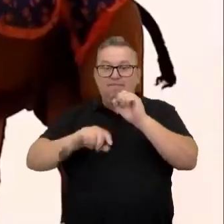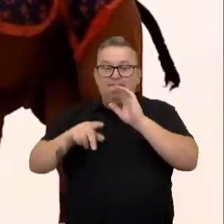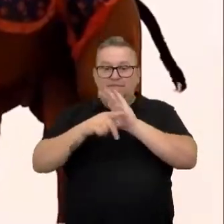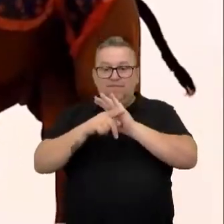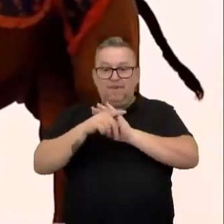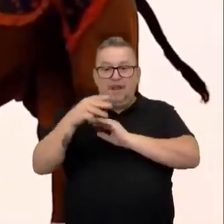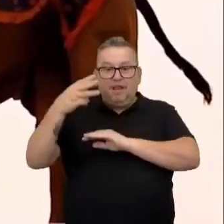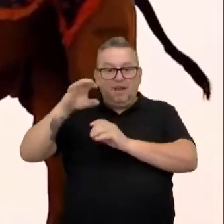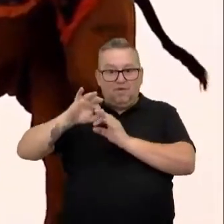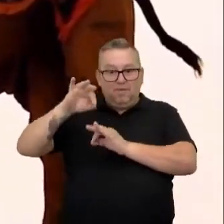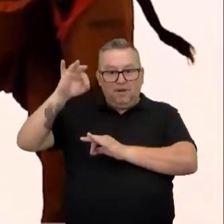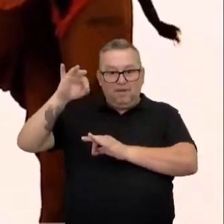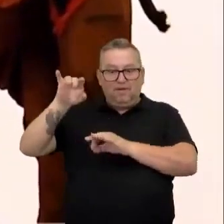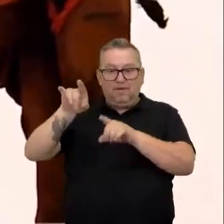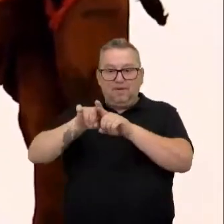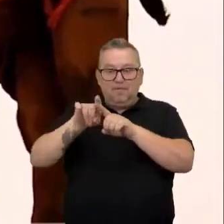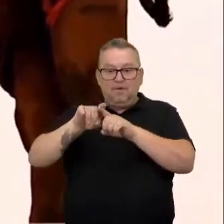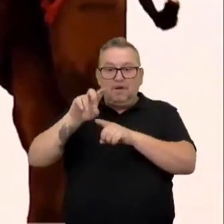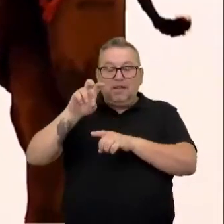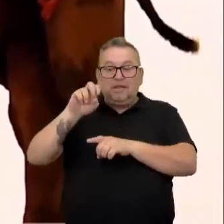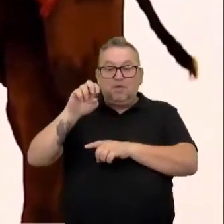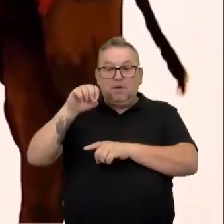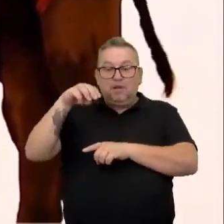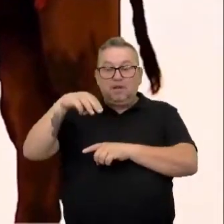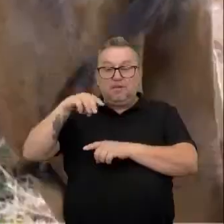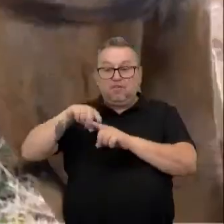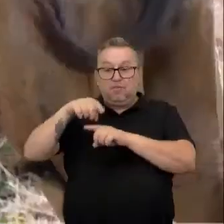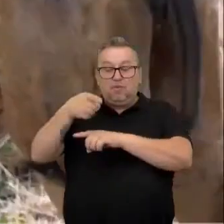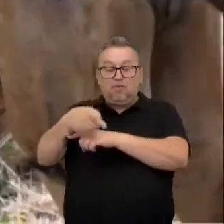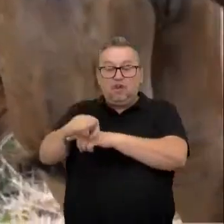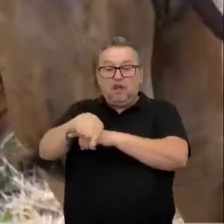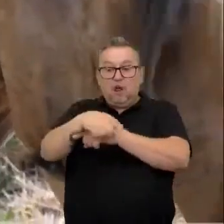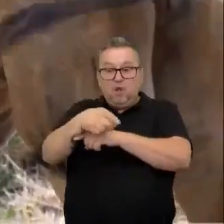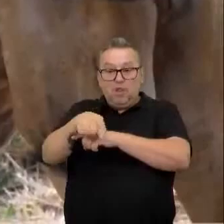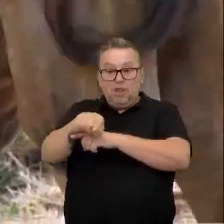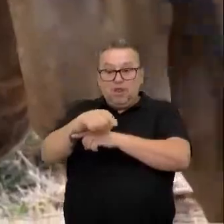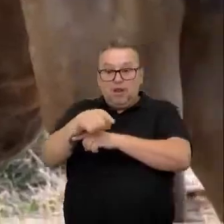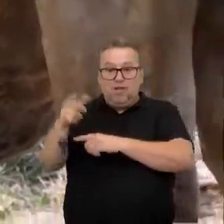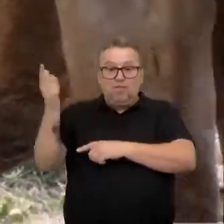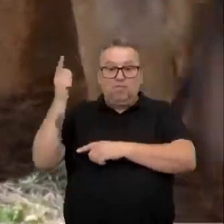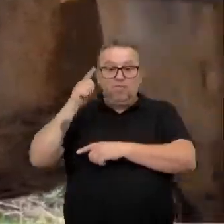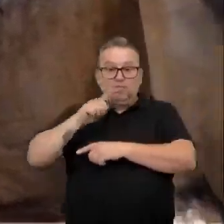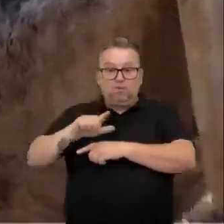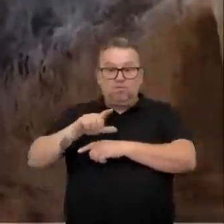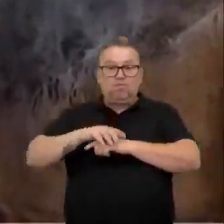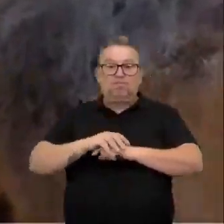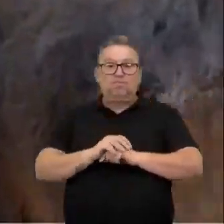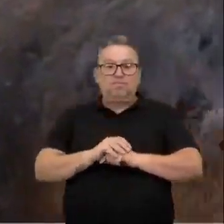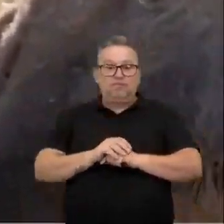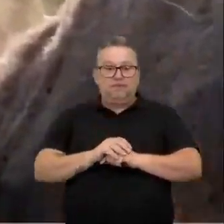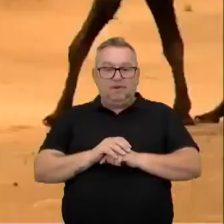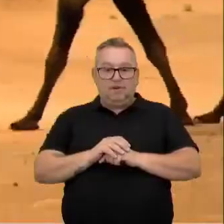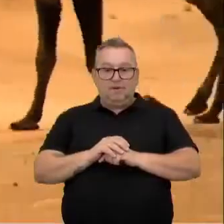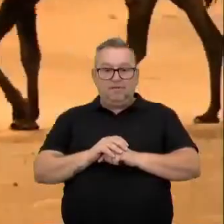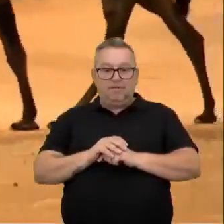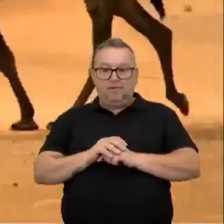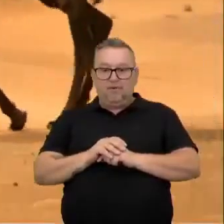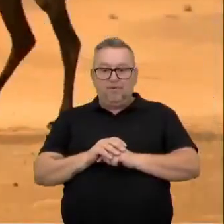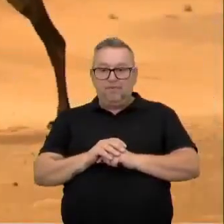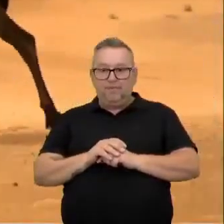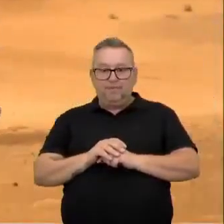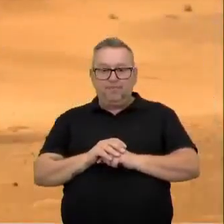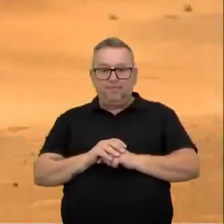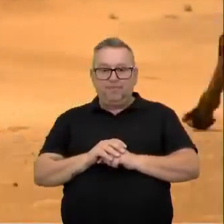3 metros, com 50 centímetros de cauda, e ele pode alcançar até 600 quilos.